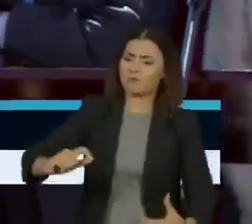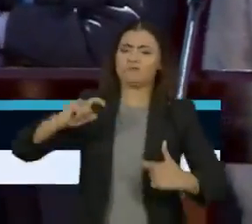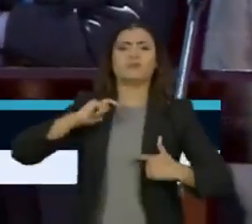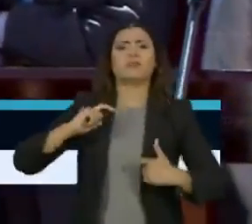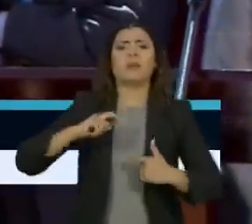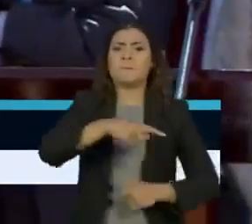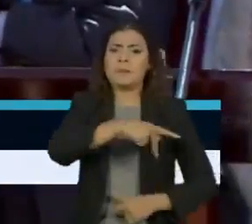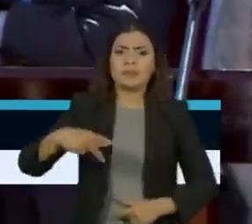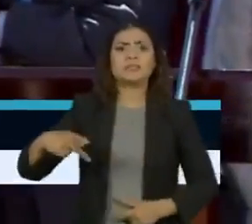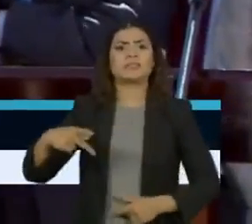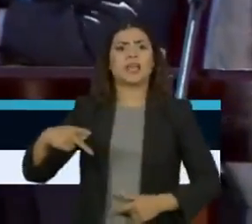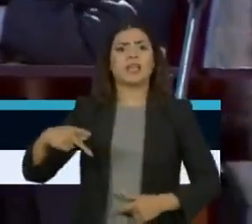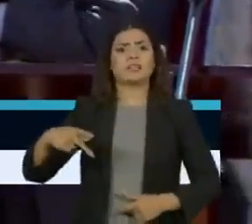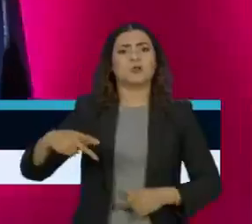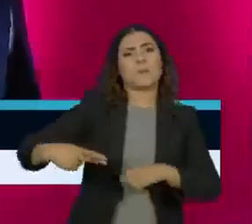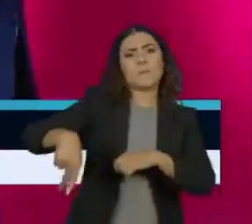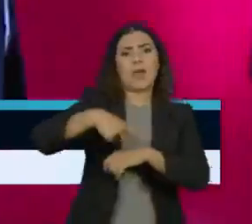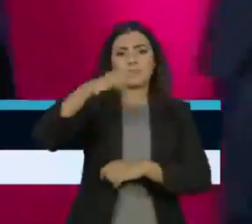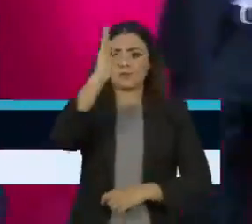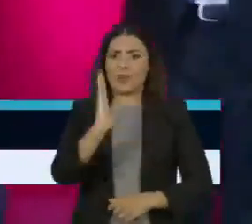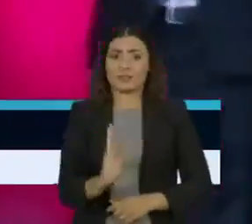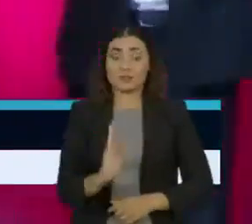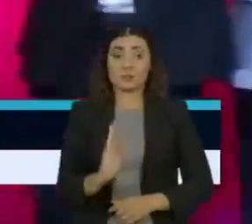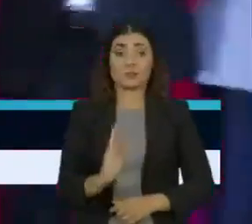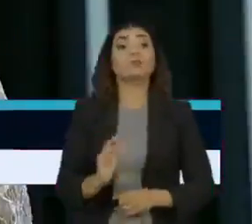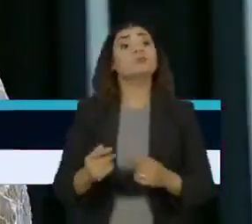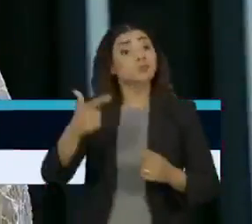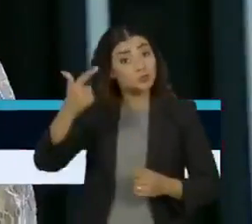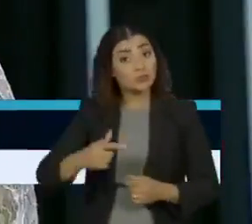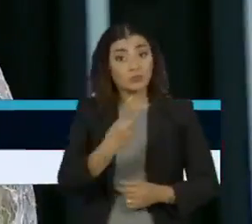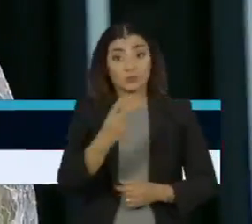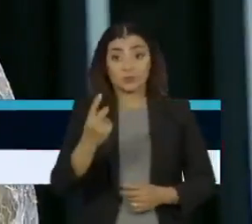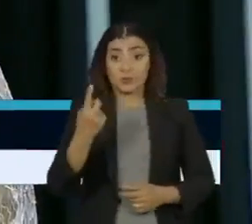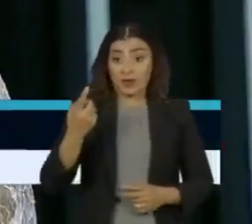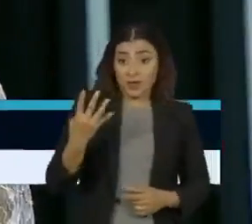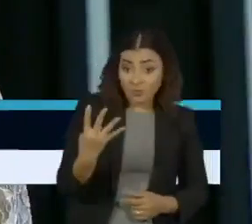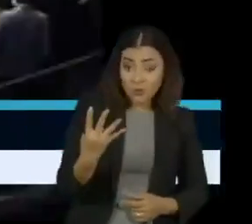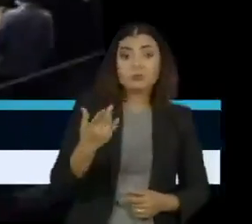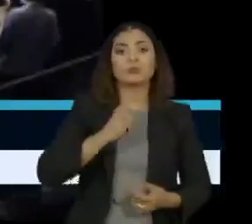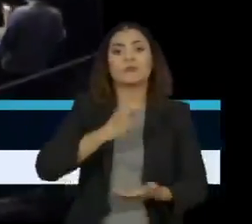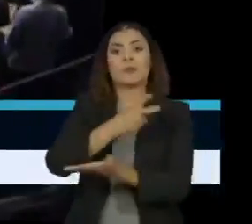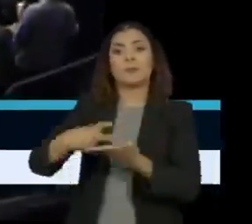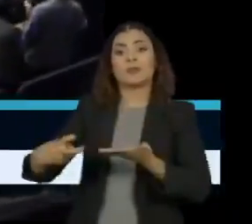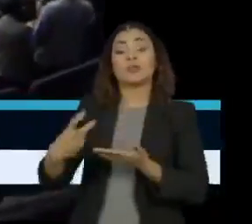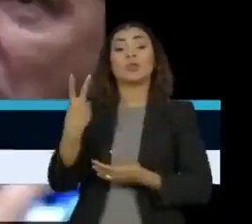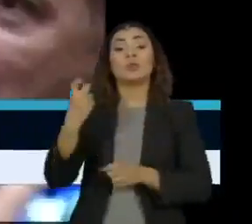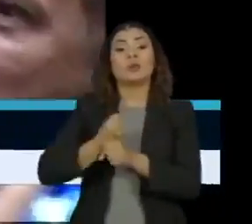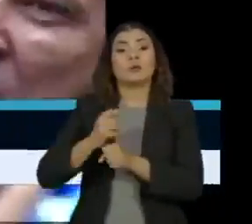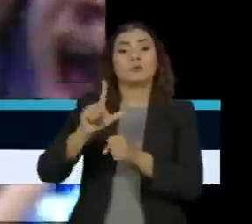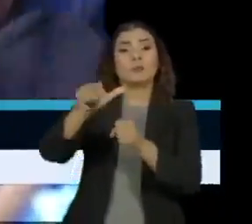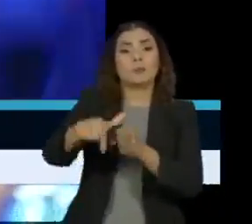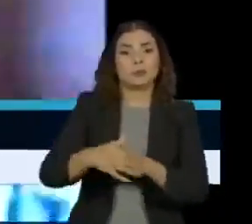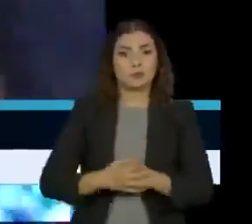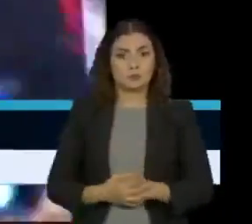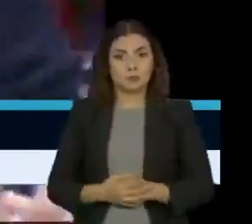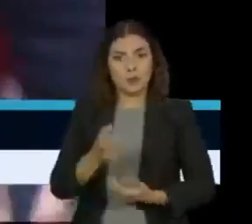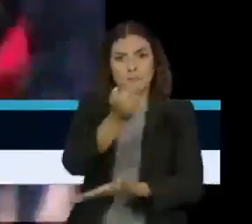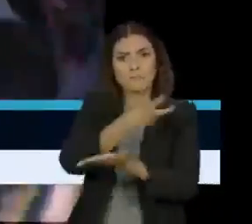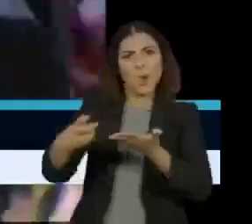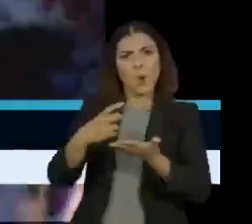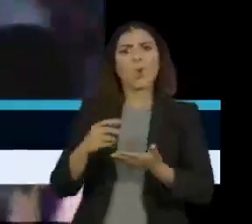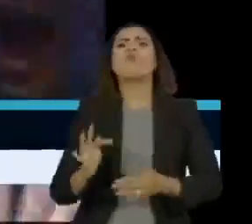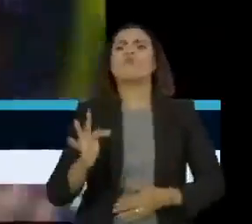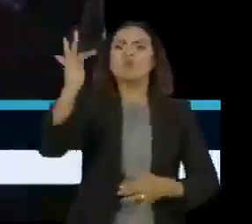eleita presidenta da República. Reeleita em 2014, Dilma Rousseff sofreu impeachment 2 anos depois. Sim para o